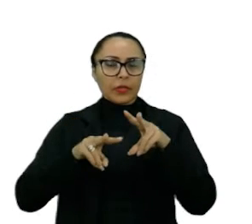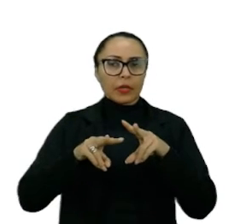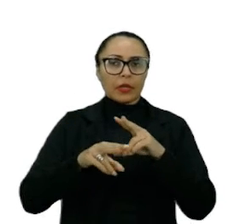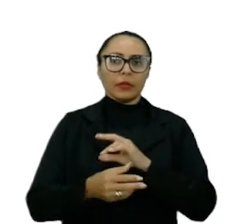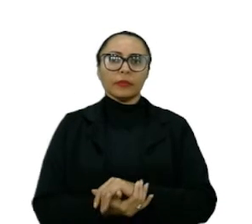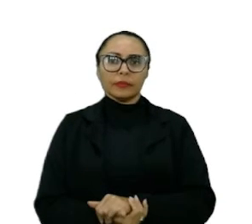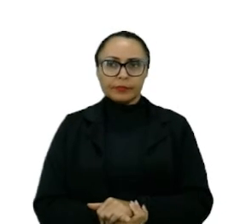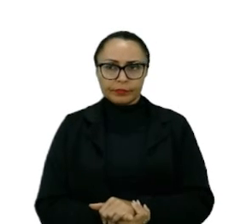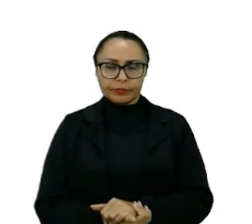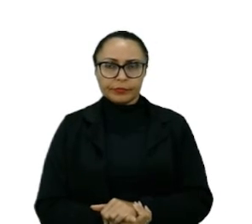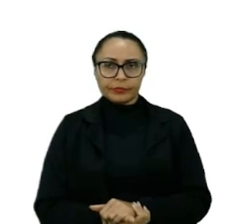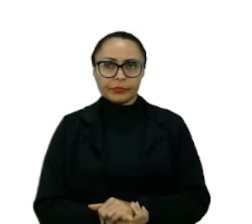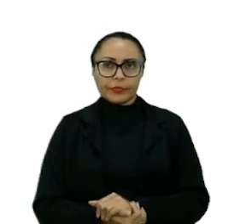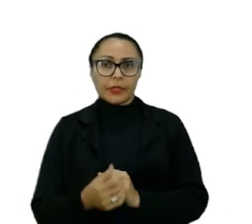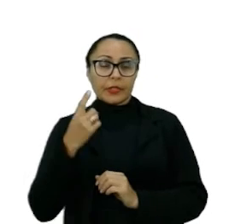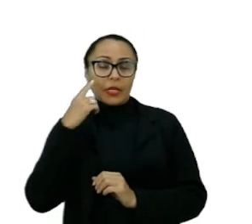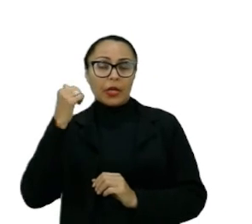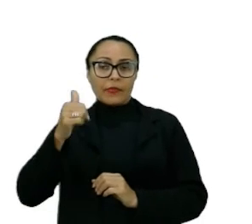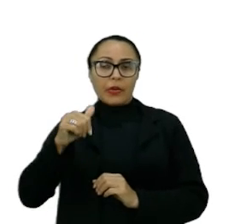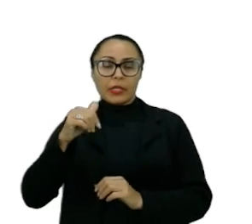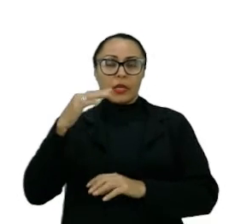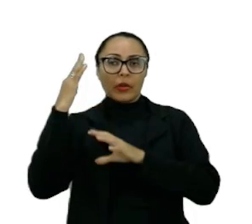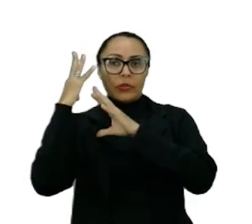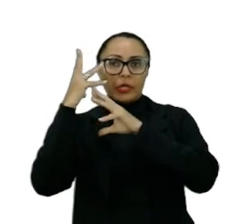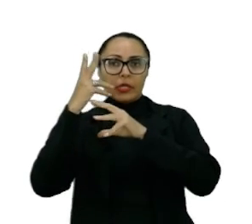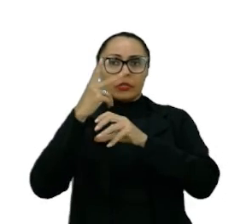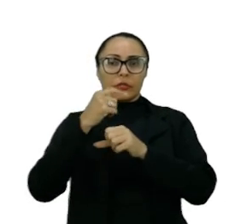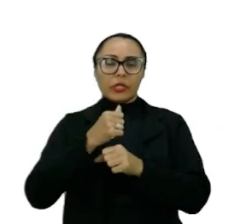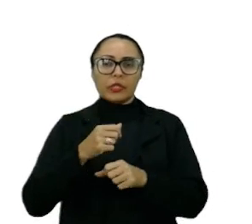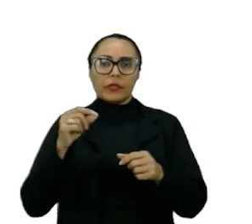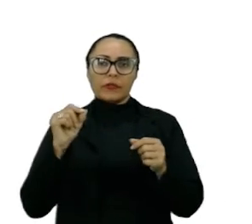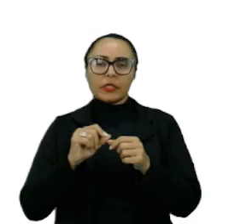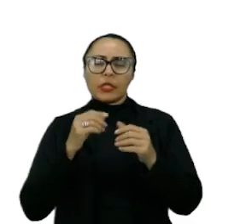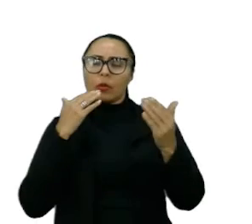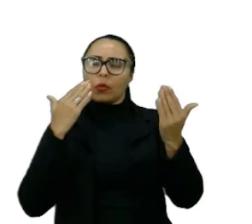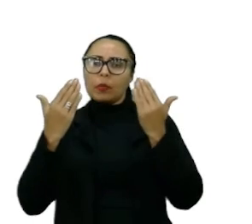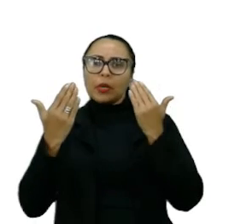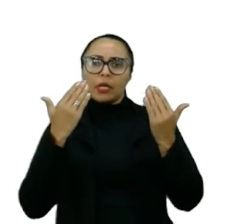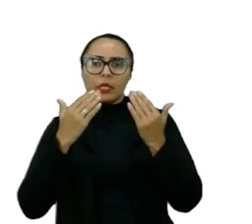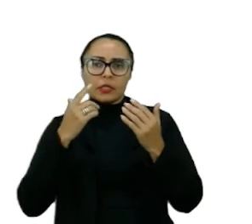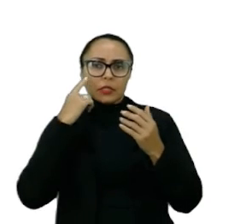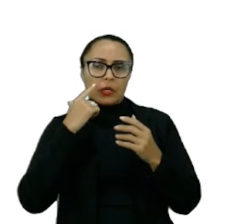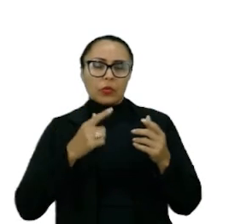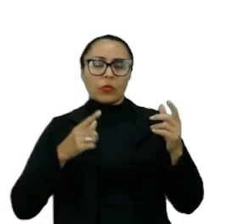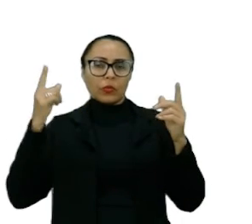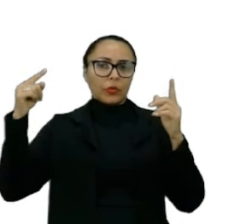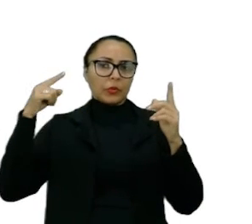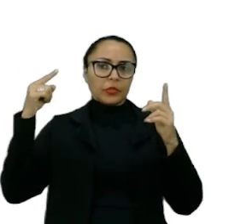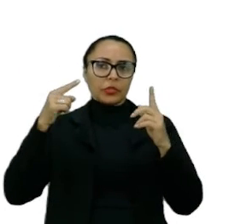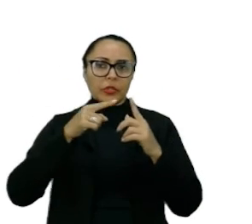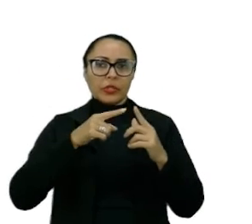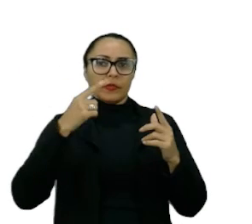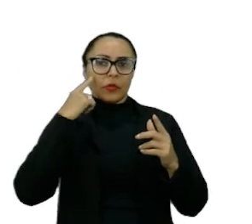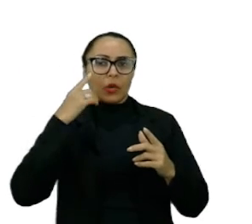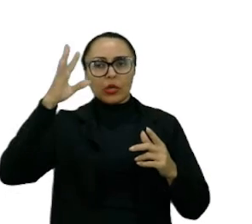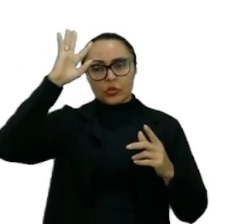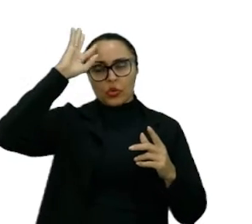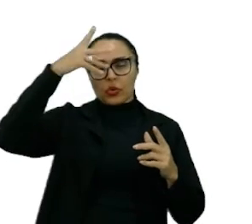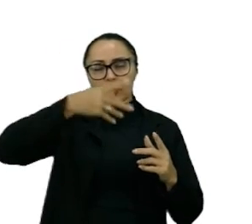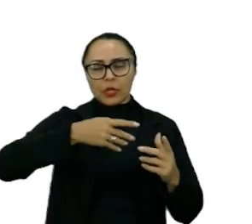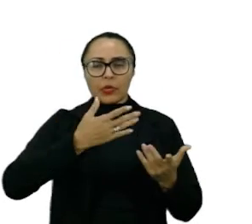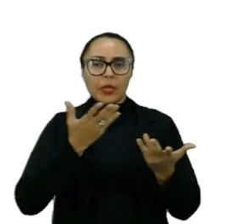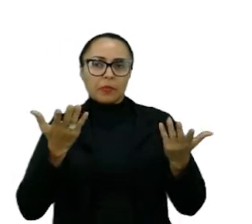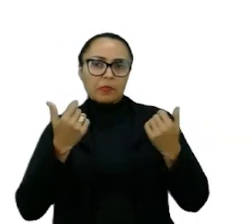Checar é avaliar os resultados, fazendo a comparação com os objetivos ou com a solução desejada